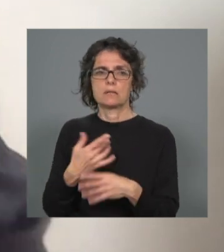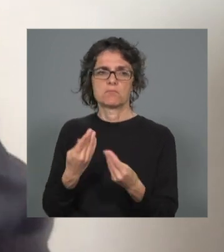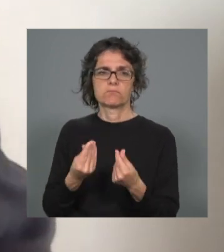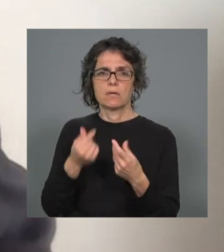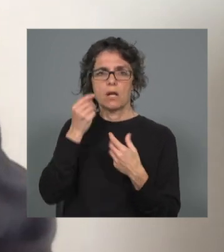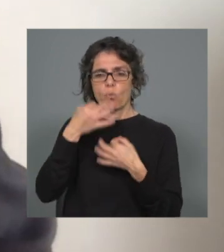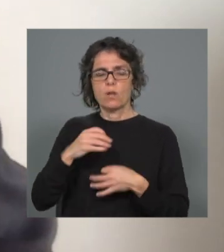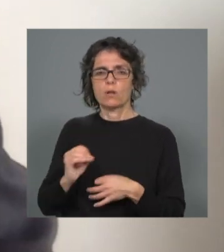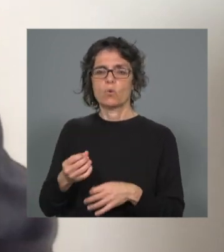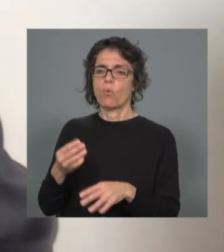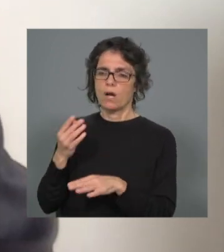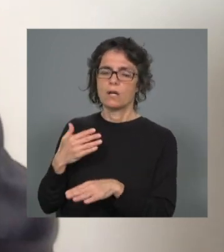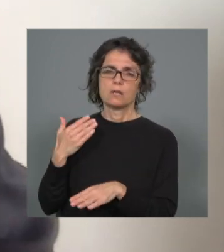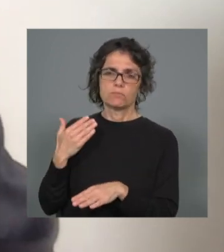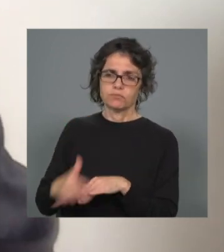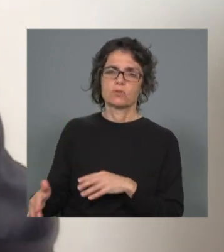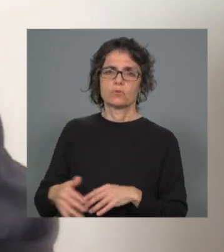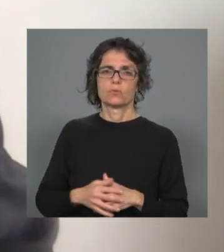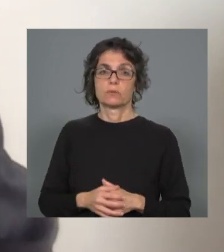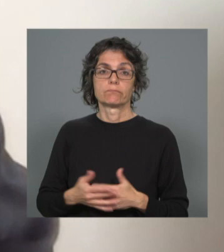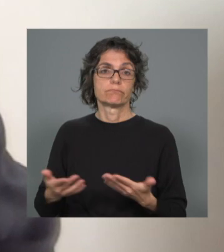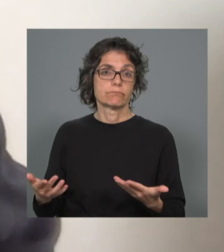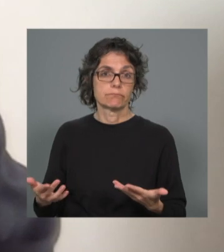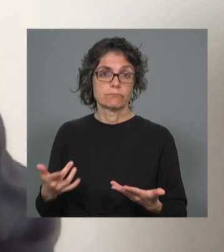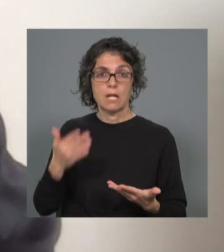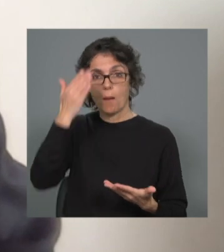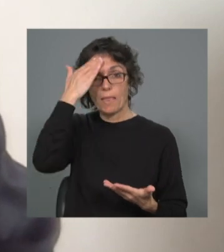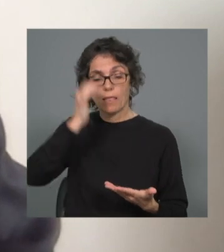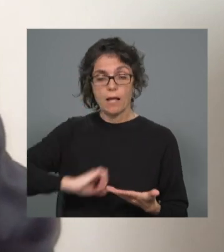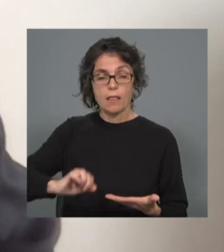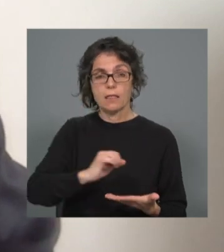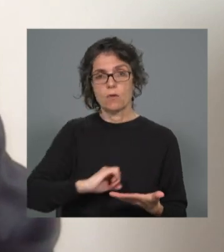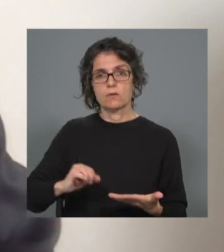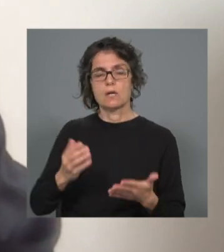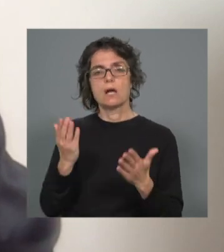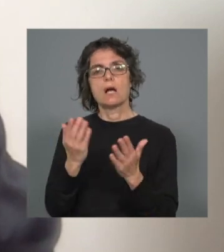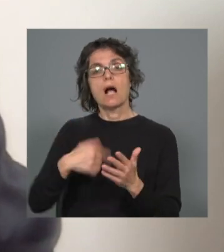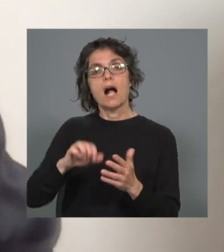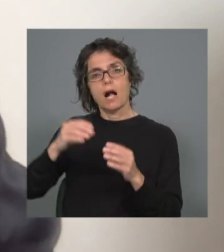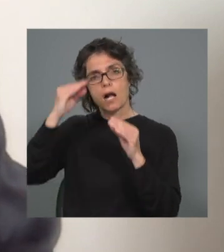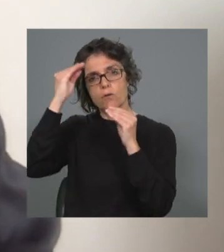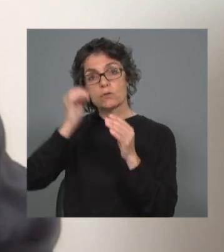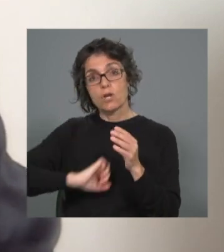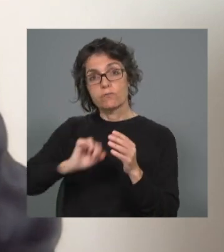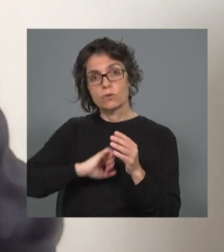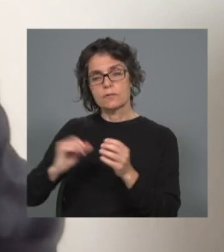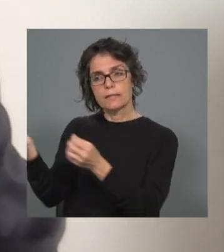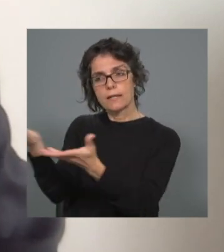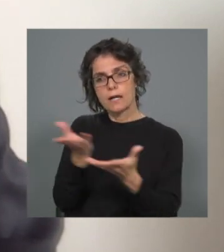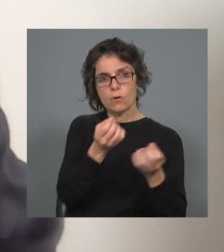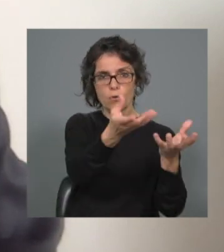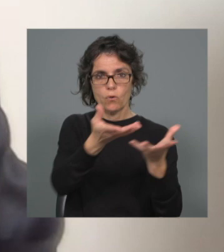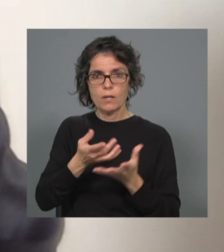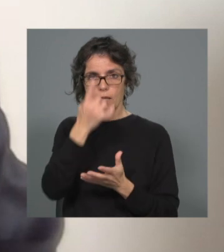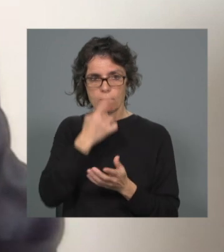de pensar numa educação que acolha, que desenvolva, que apoie as capacidades de cada um. Há